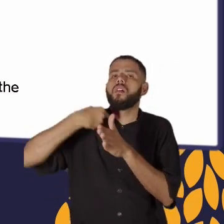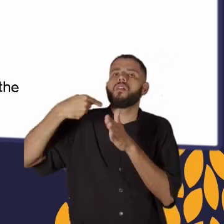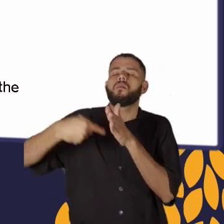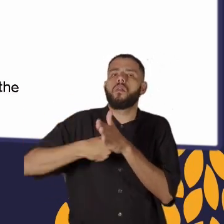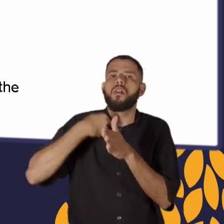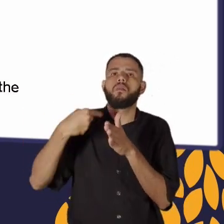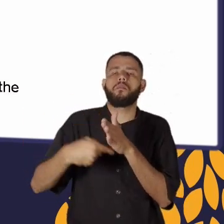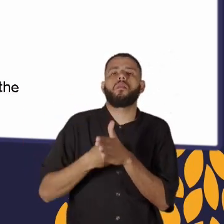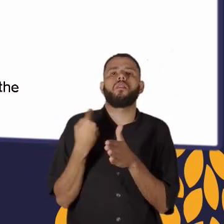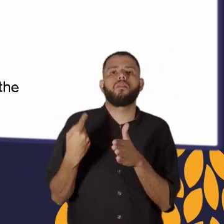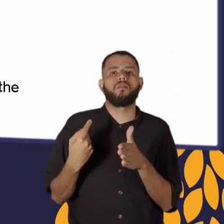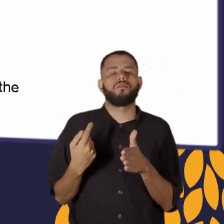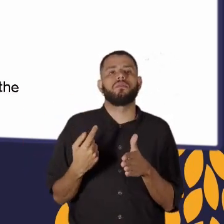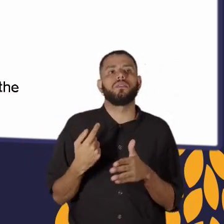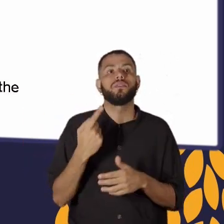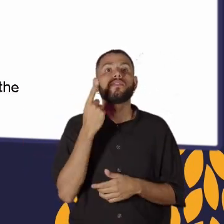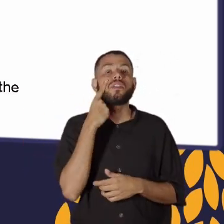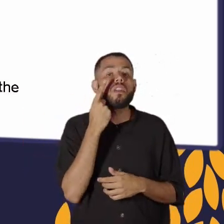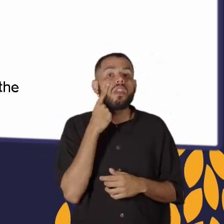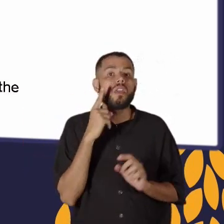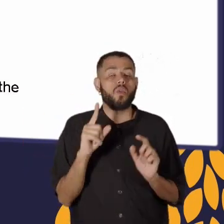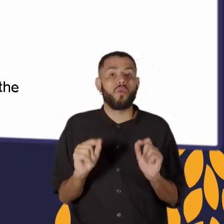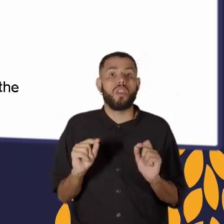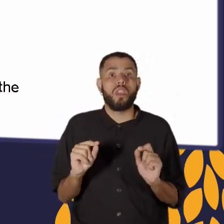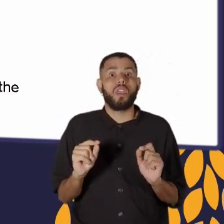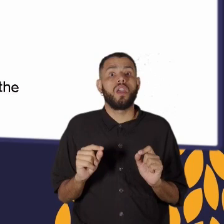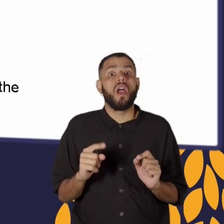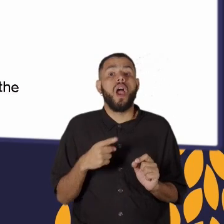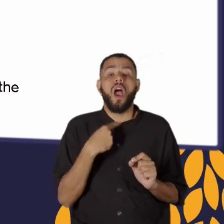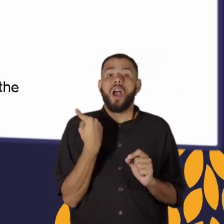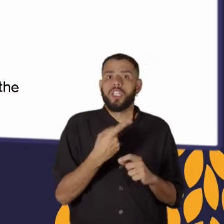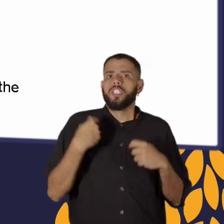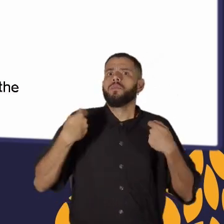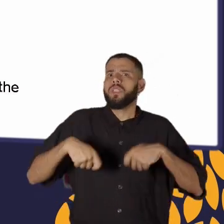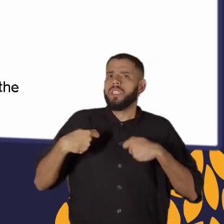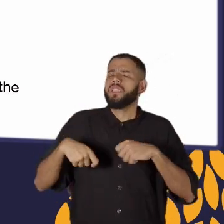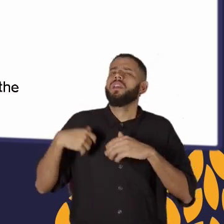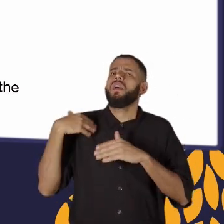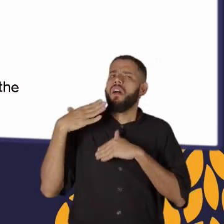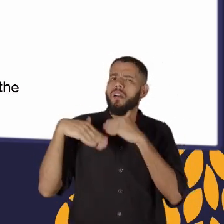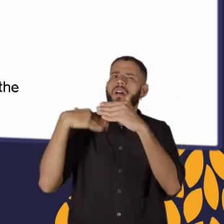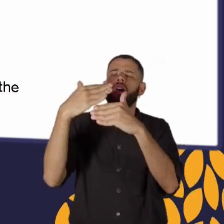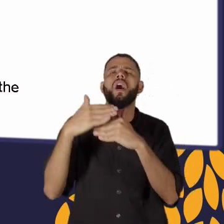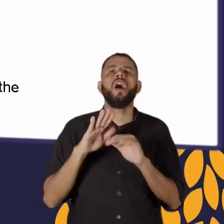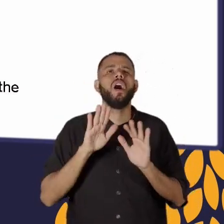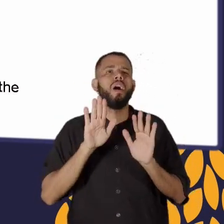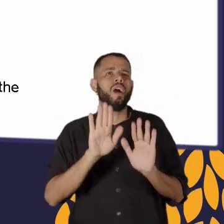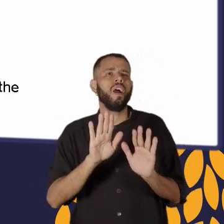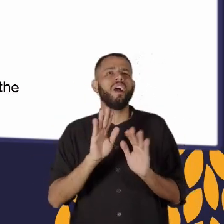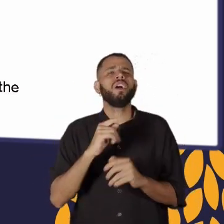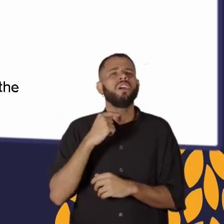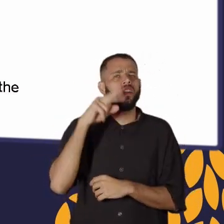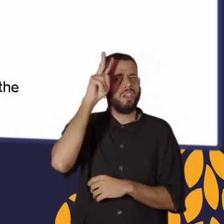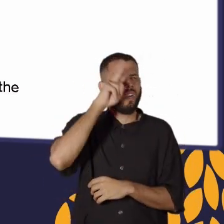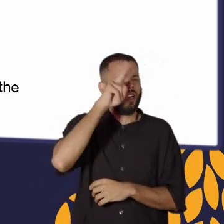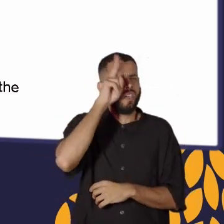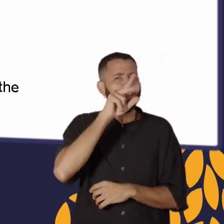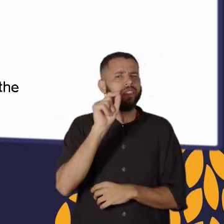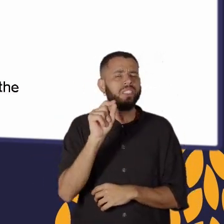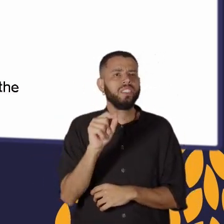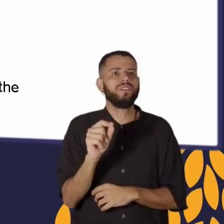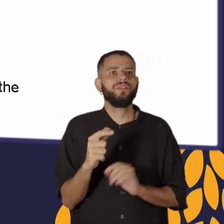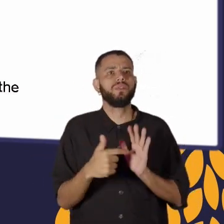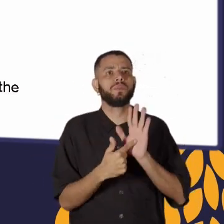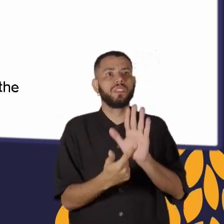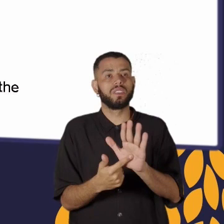ver como que a gente tem aí que avançar, mas a gente não fica na queixa. Mas assim, eu me lembro de quando eu apresentei